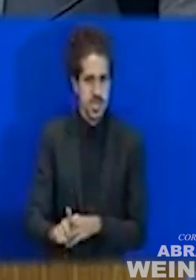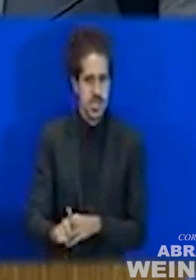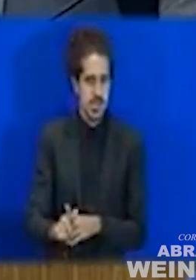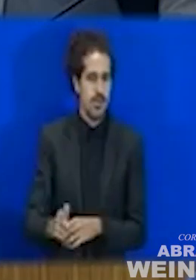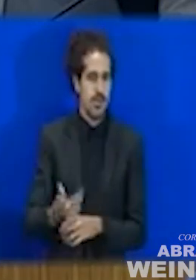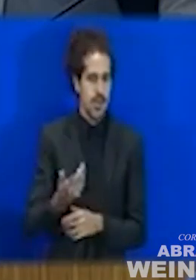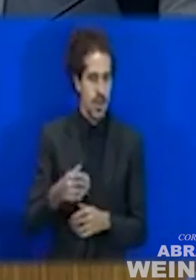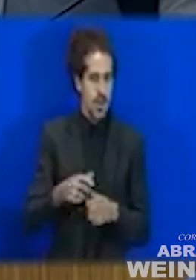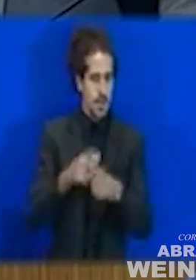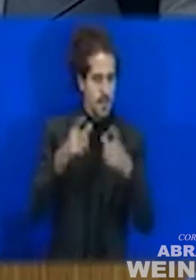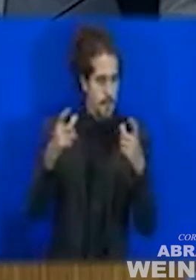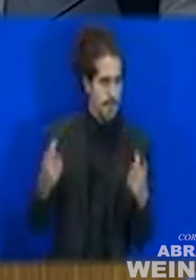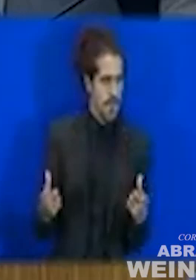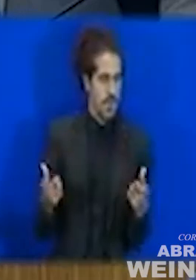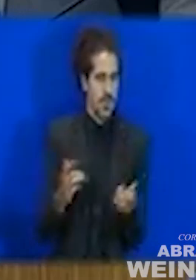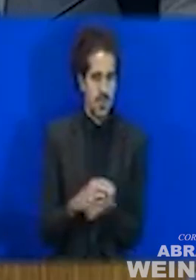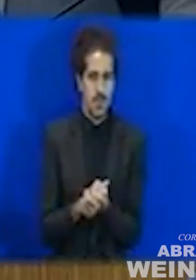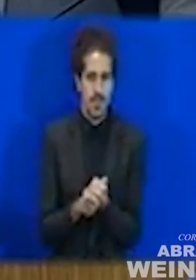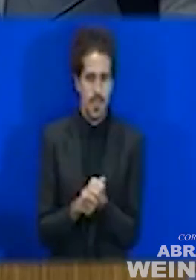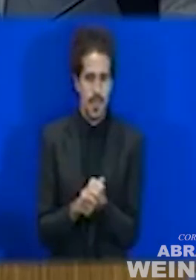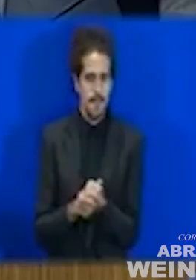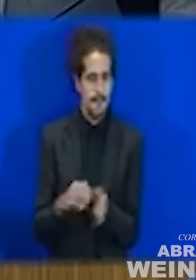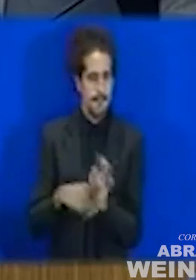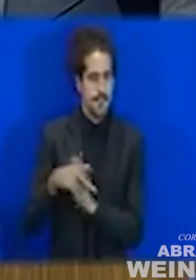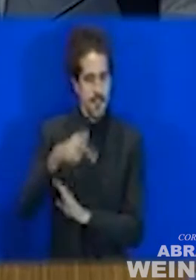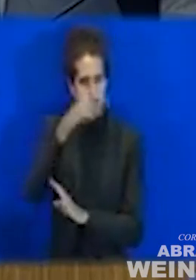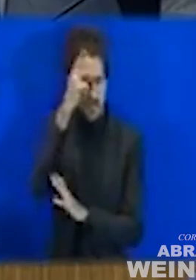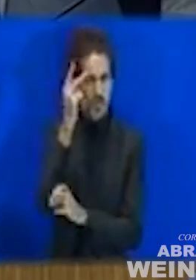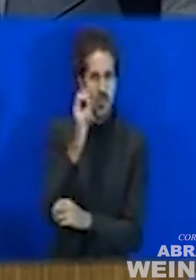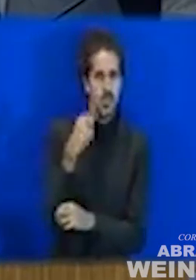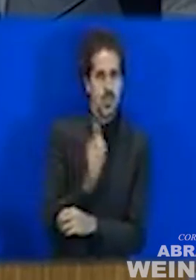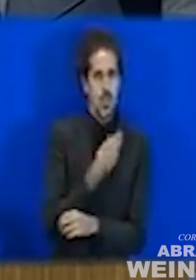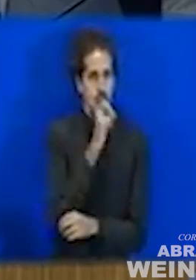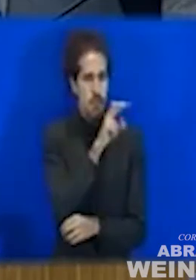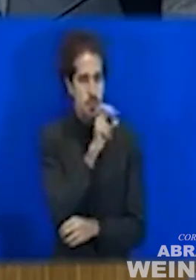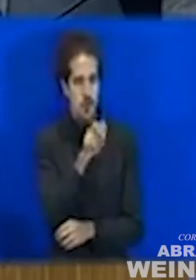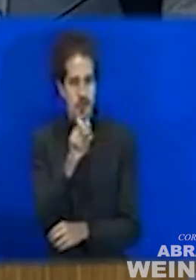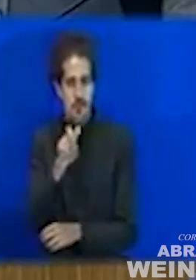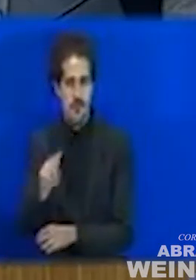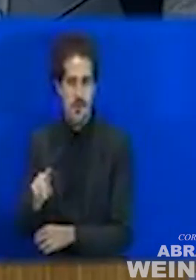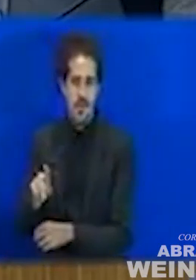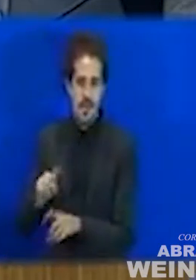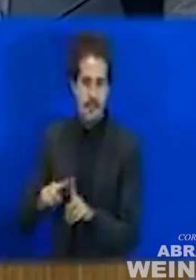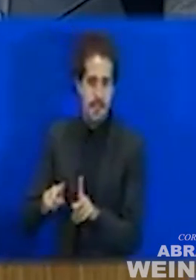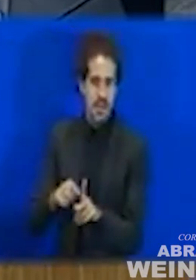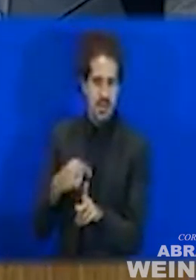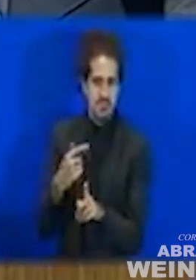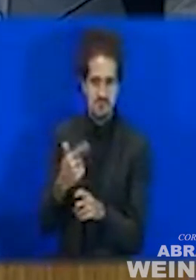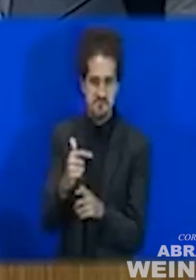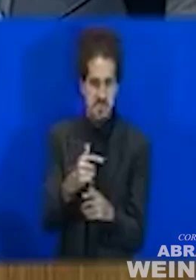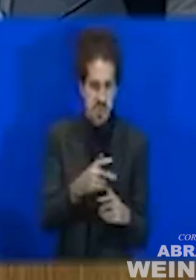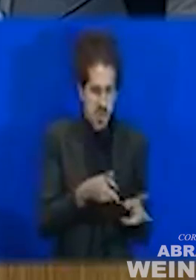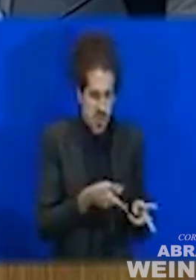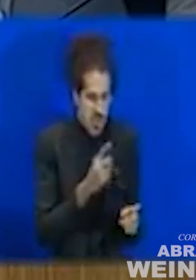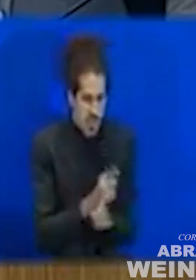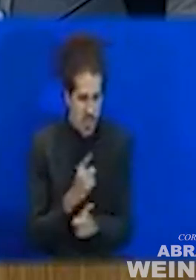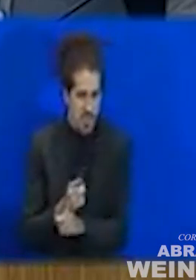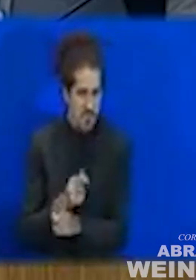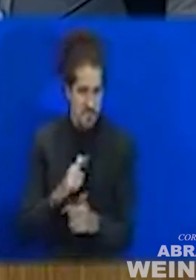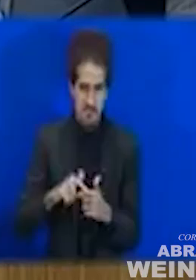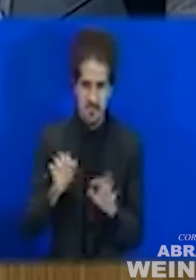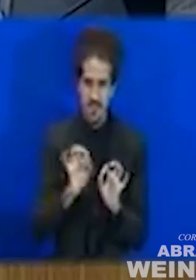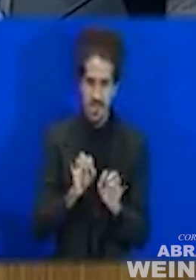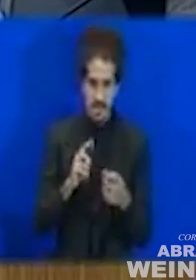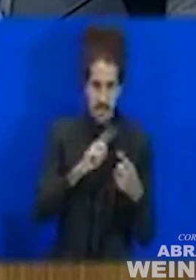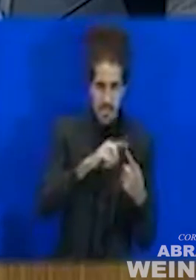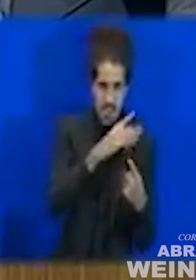grande maioria aí das pessoas que a gente vê que normalmente fariam uma avaliação, e eles não estão achando problema na prova, nem na primeira,